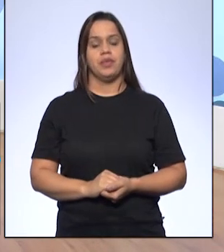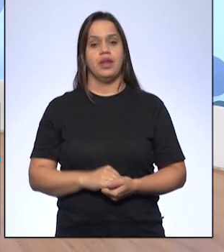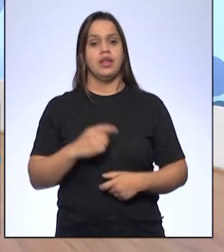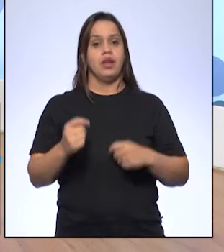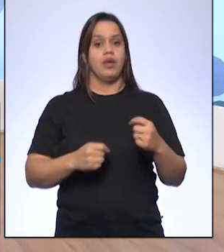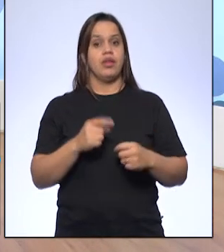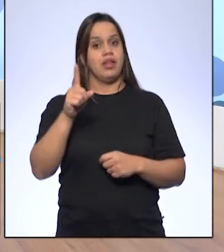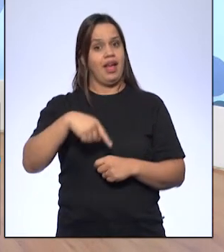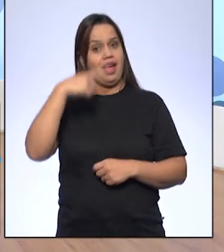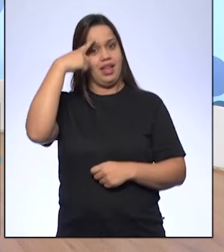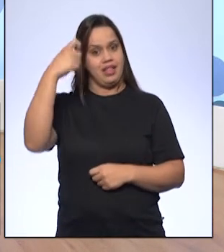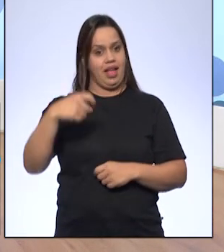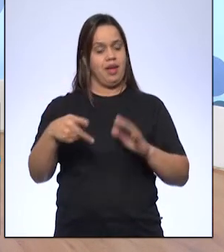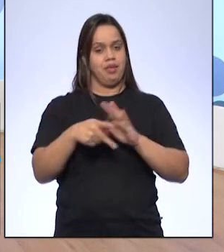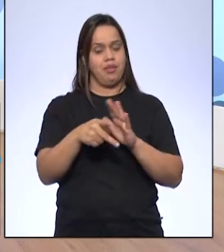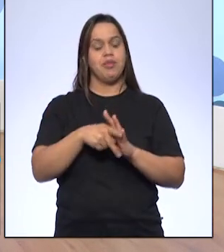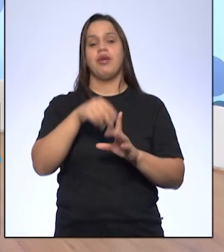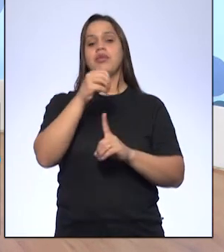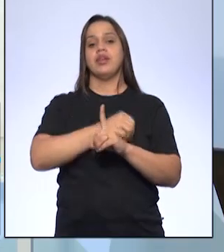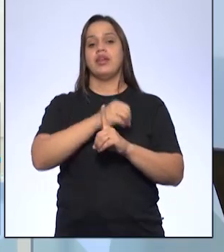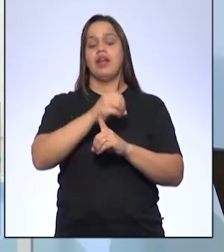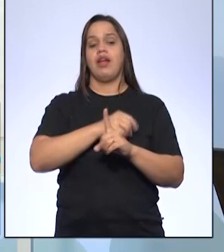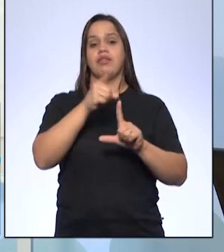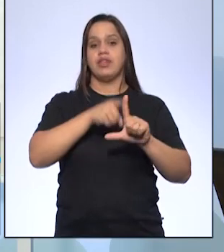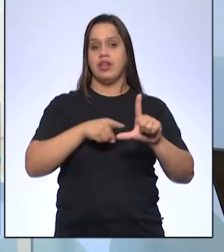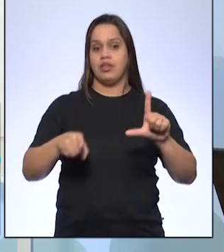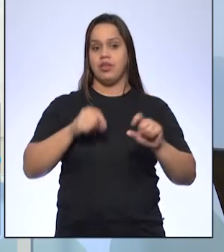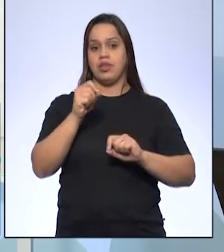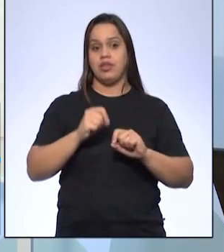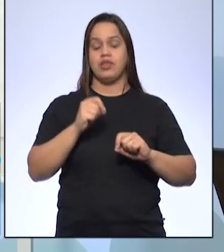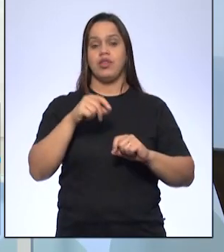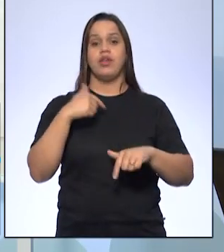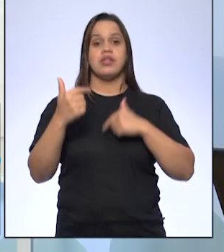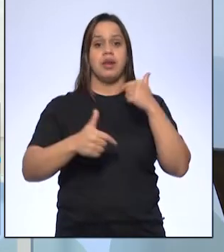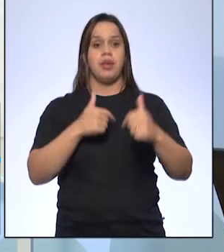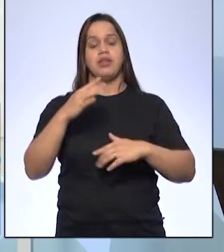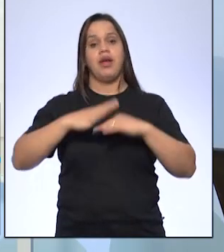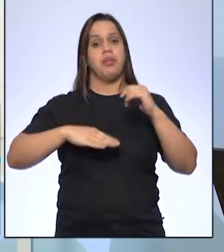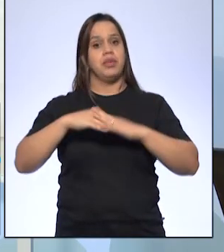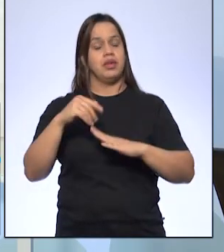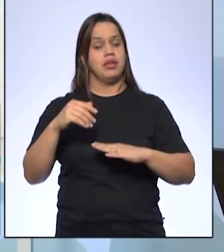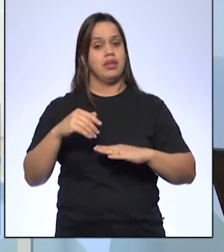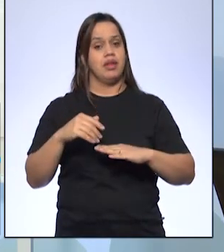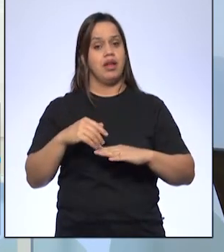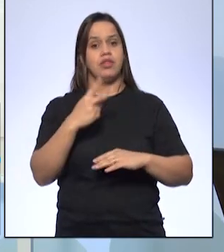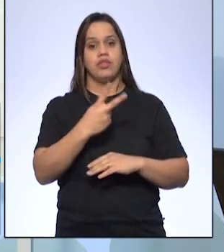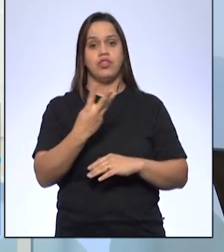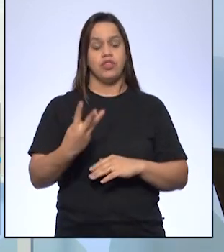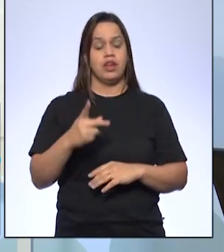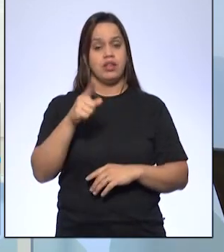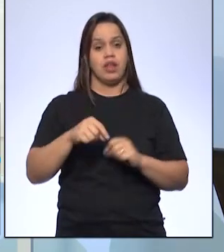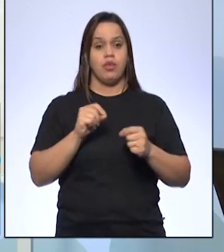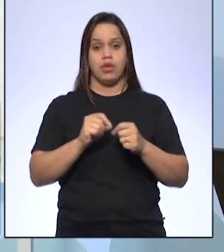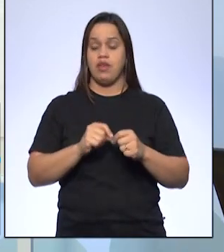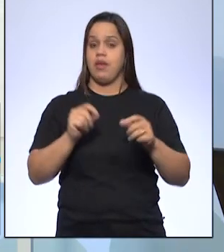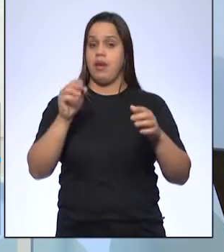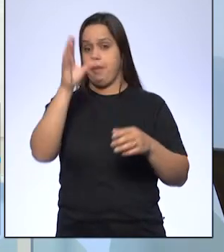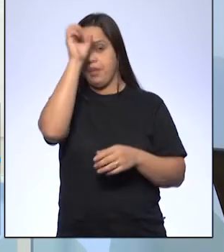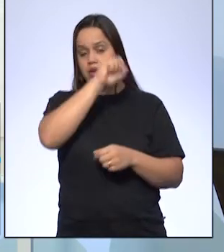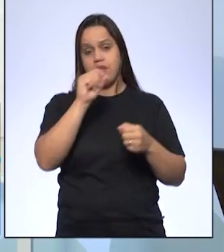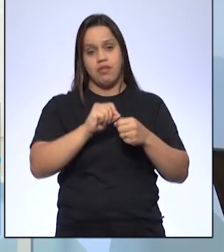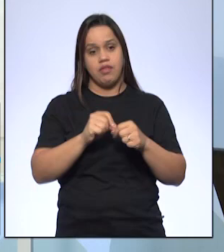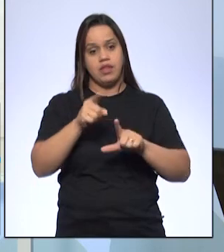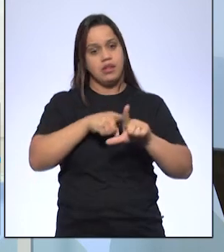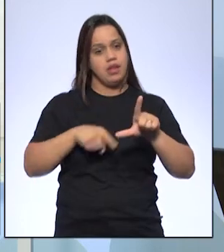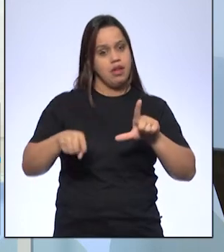gráficos de setores, né? Nós trabalhamos habilidade 23, né? Que é essa construção de gráfico de setores, que é muito importante.